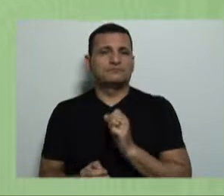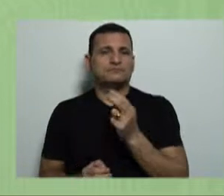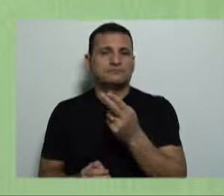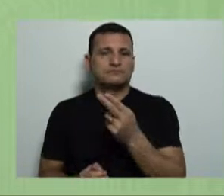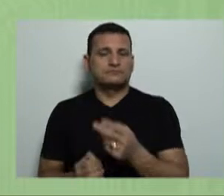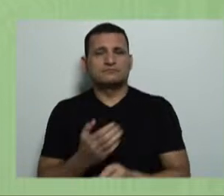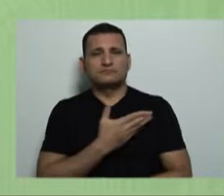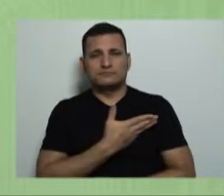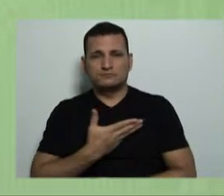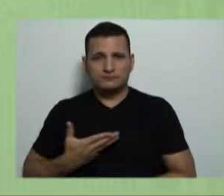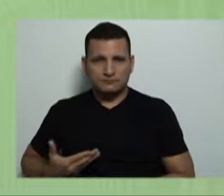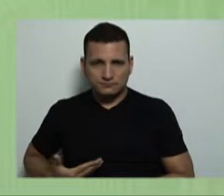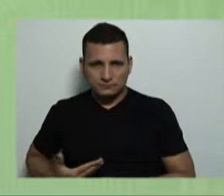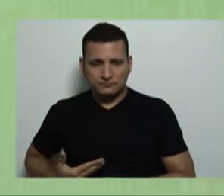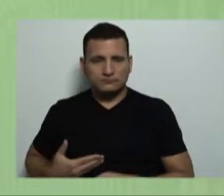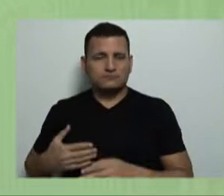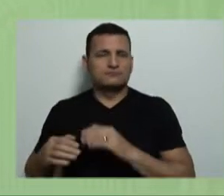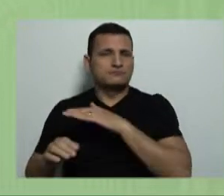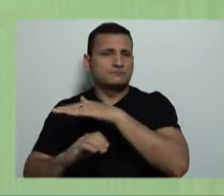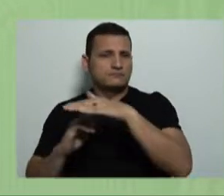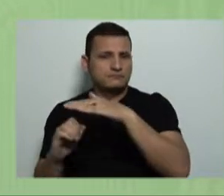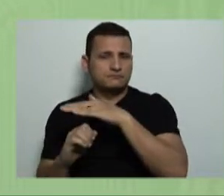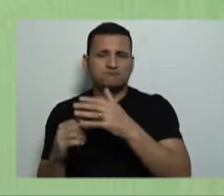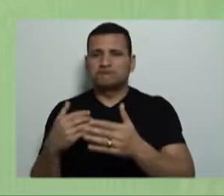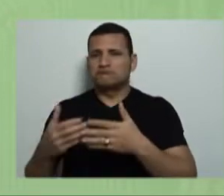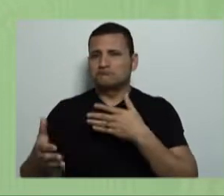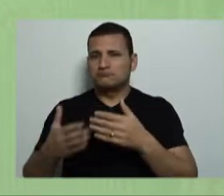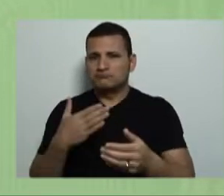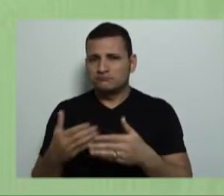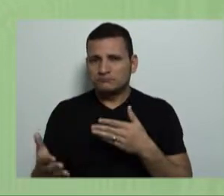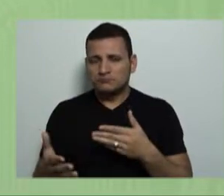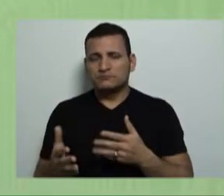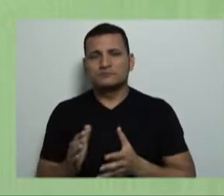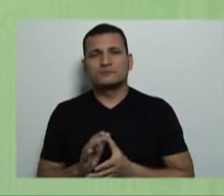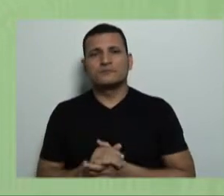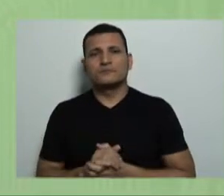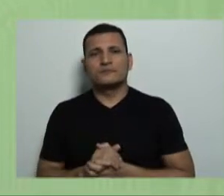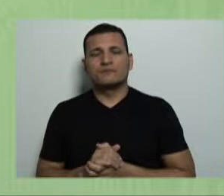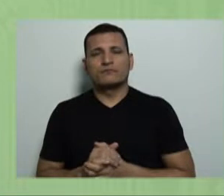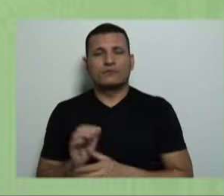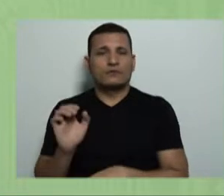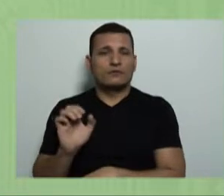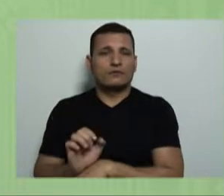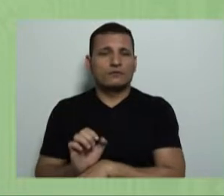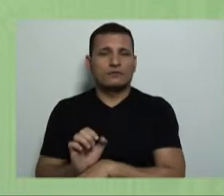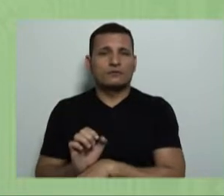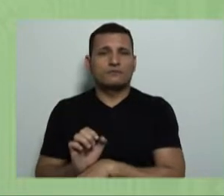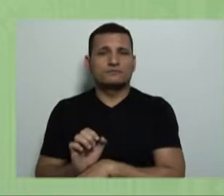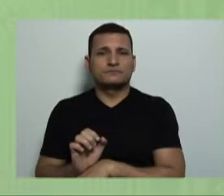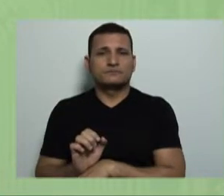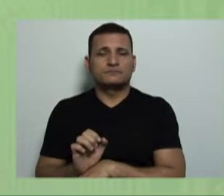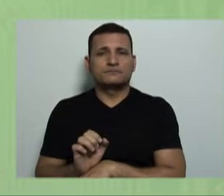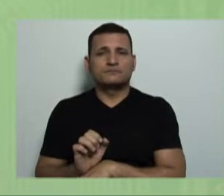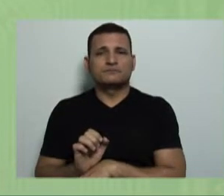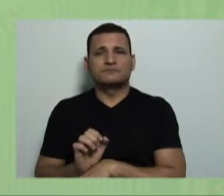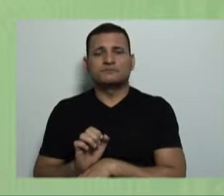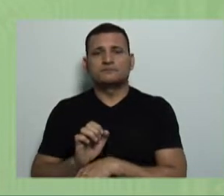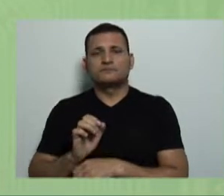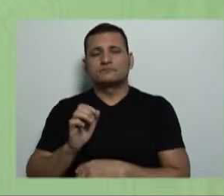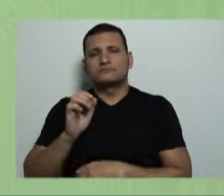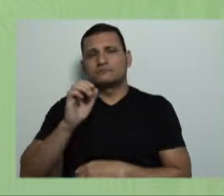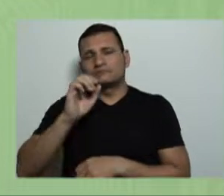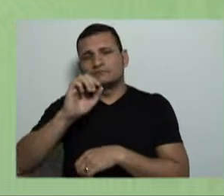autárquica e fundacional de qualquer dos poderes da União, dos Estados, do Distrito Federal e dos